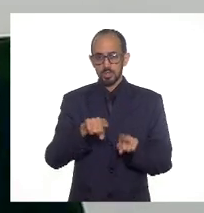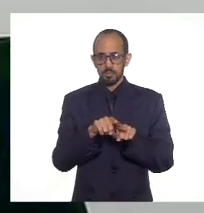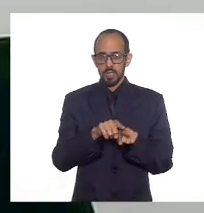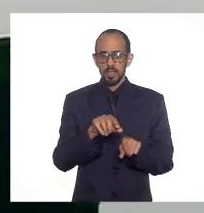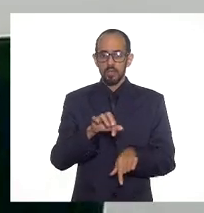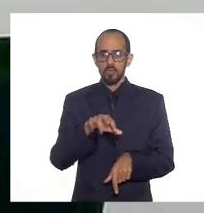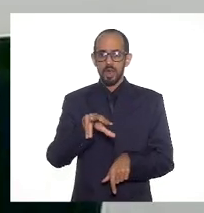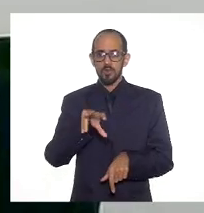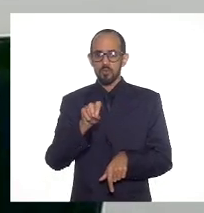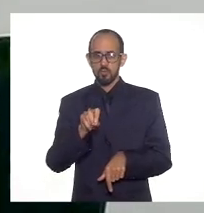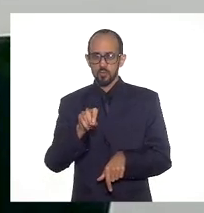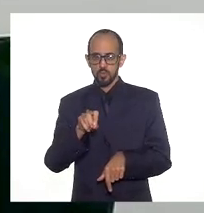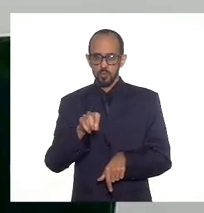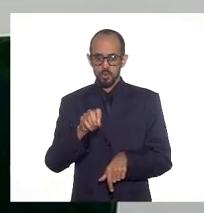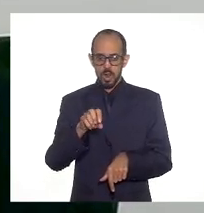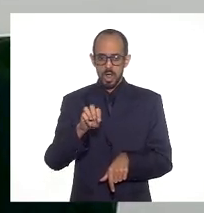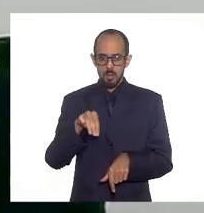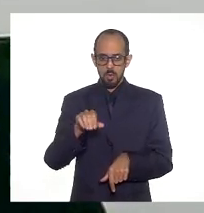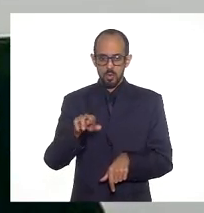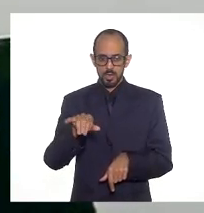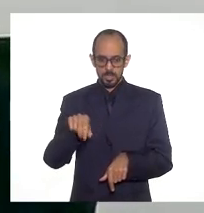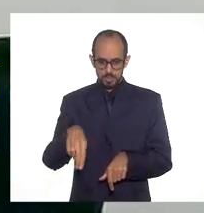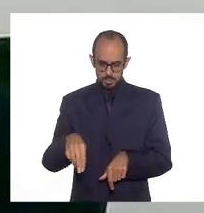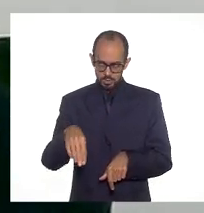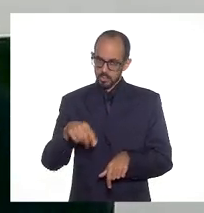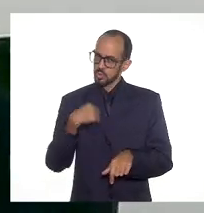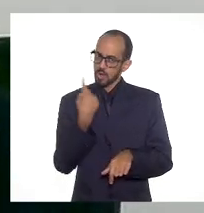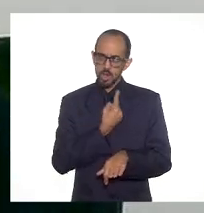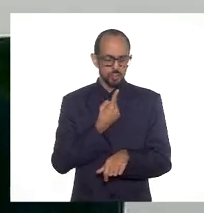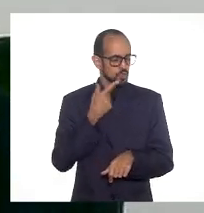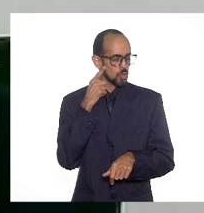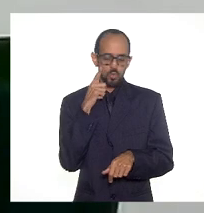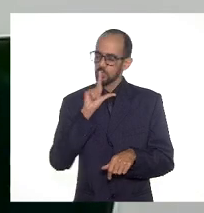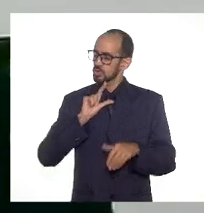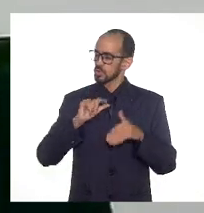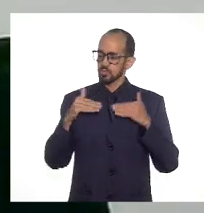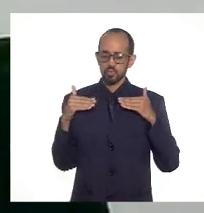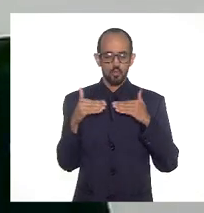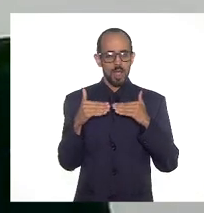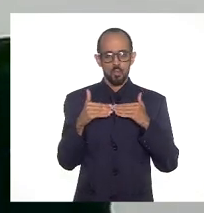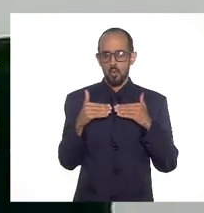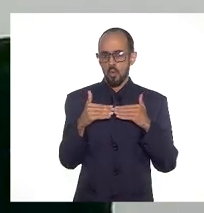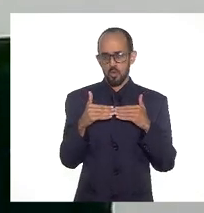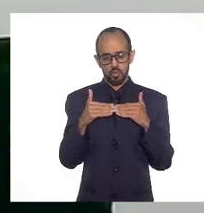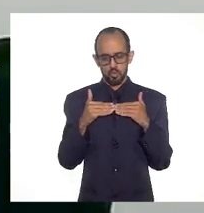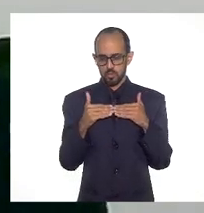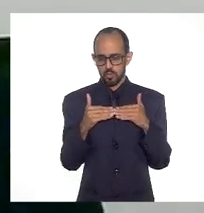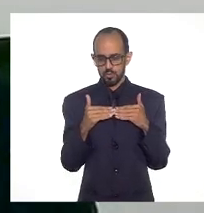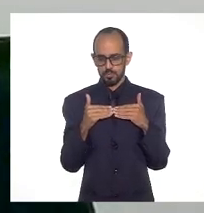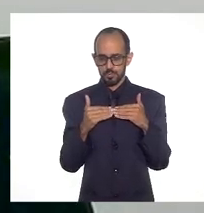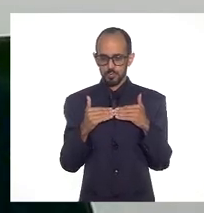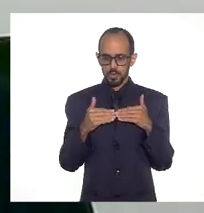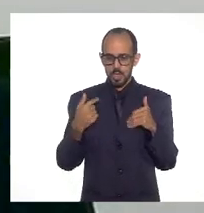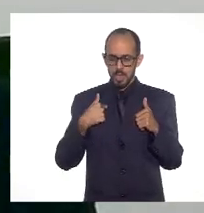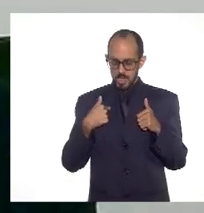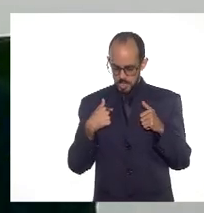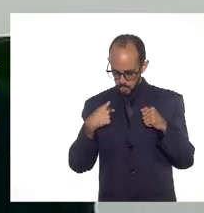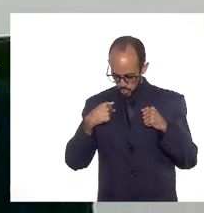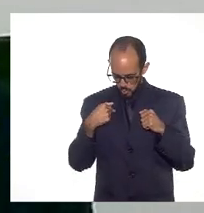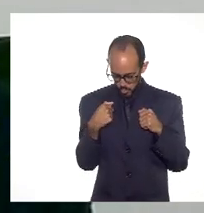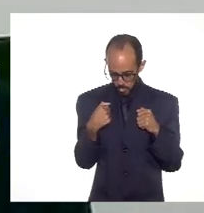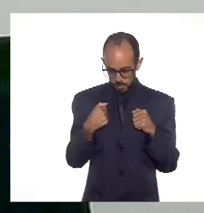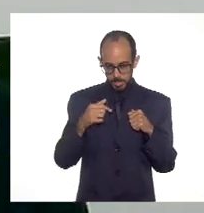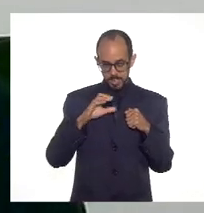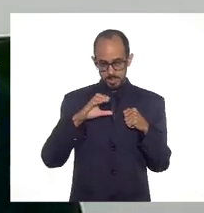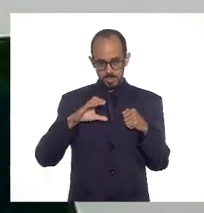que a gente tem debatido muito, mas não conseguimos chegar num consenso. Eu seria aqui, pela Comissão de